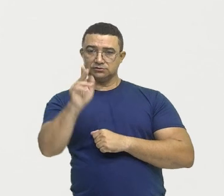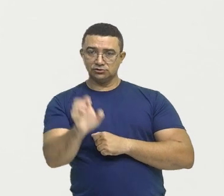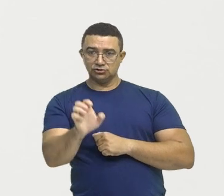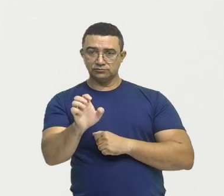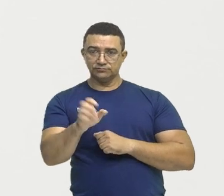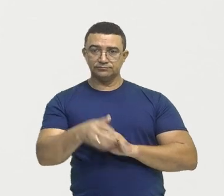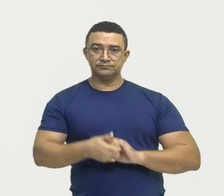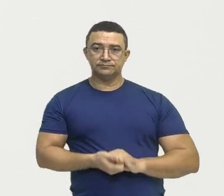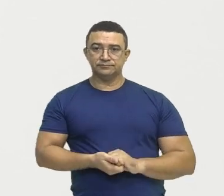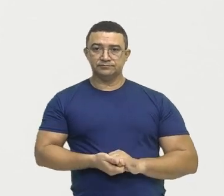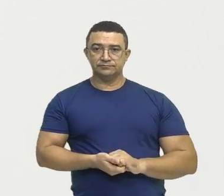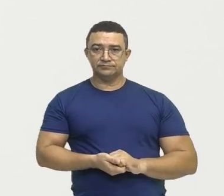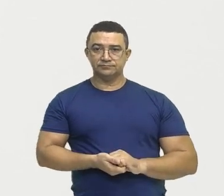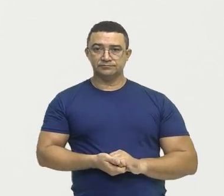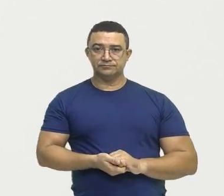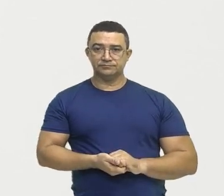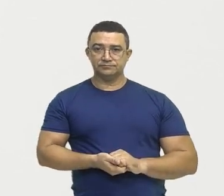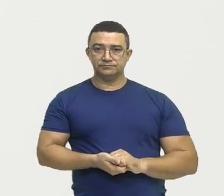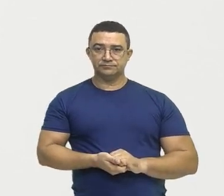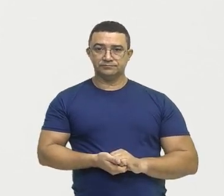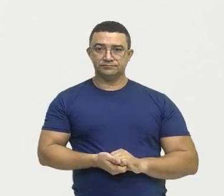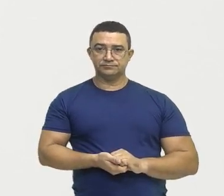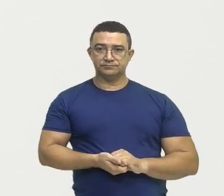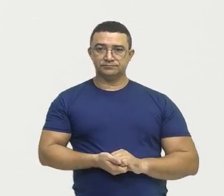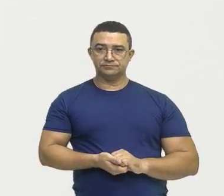substituindo she. E, portanto,